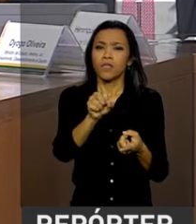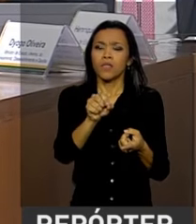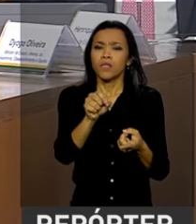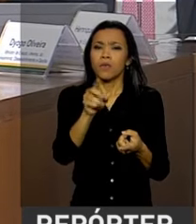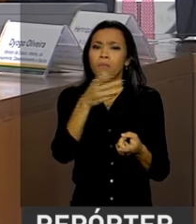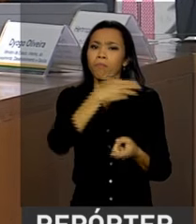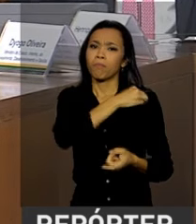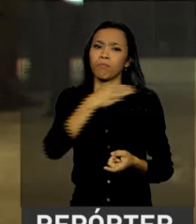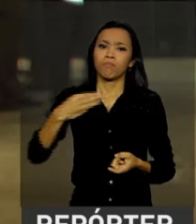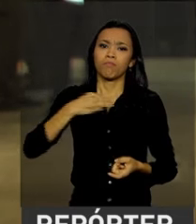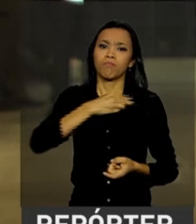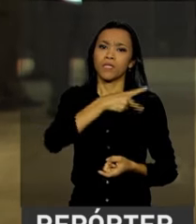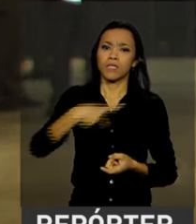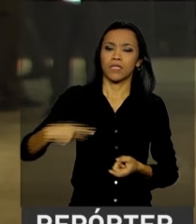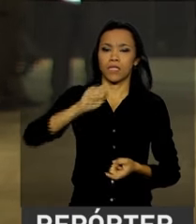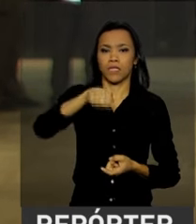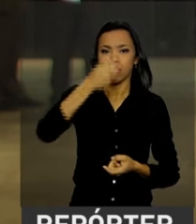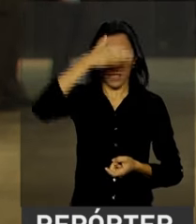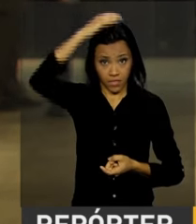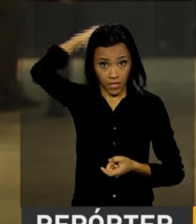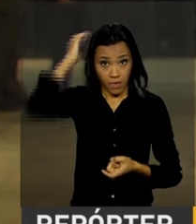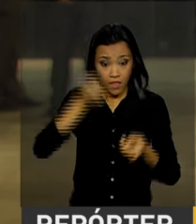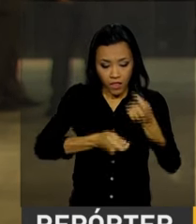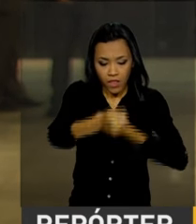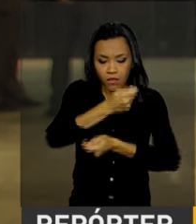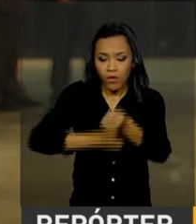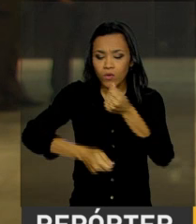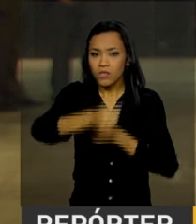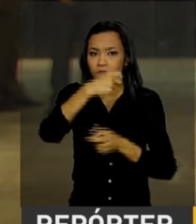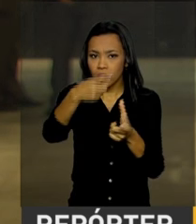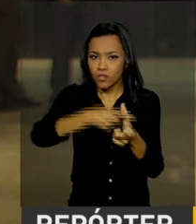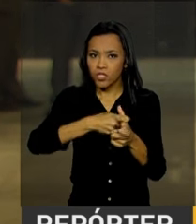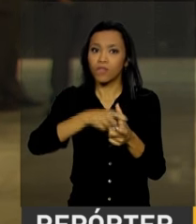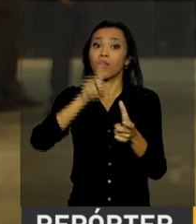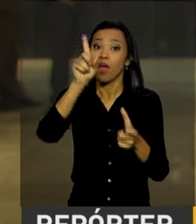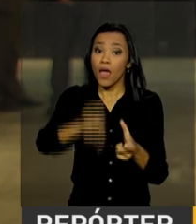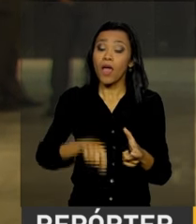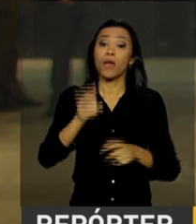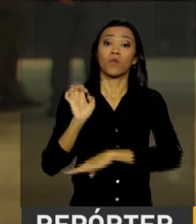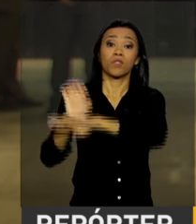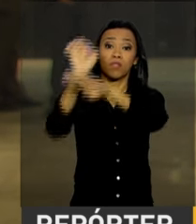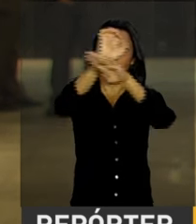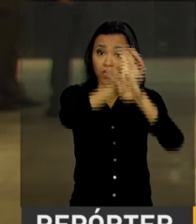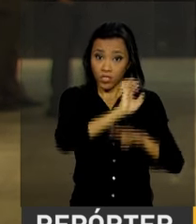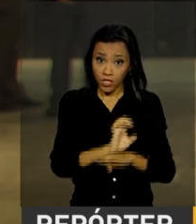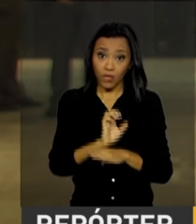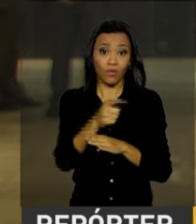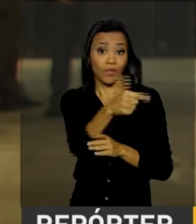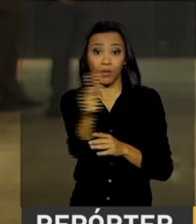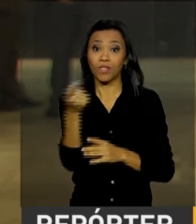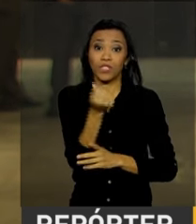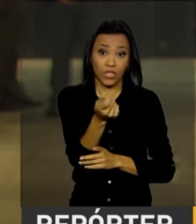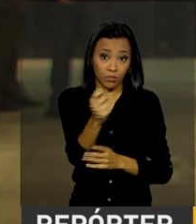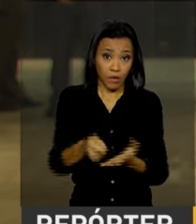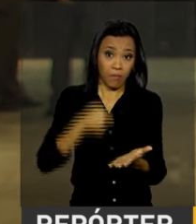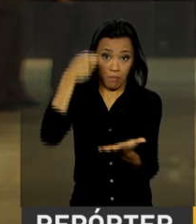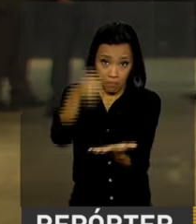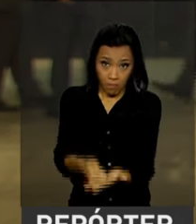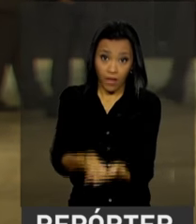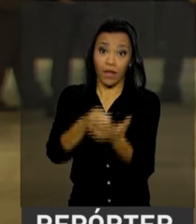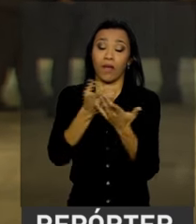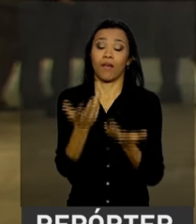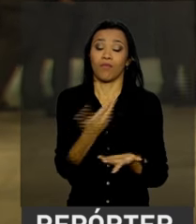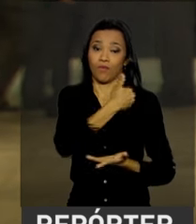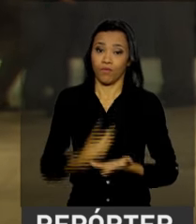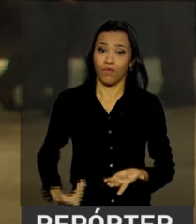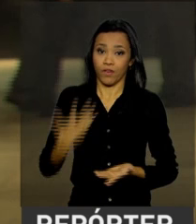exercício, Michel Temer. A renegociação da dívida acontece porque os estados alegam não ter dinheiro para pagar o que devem à União.